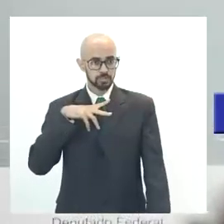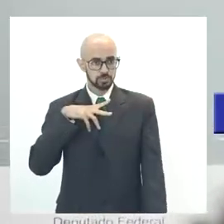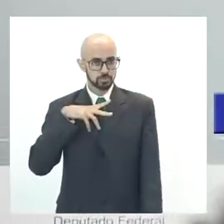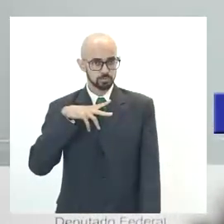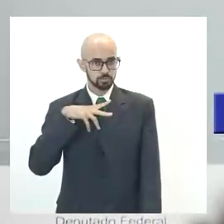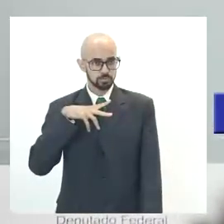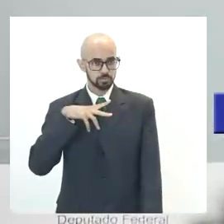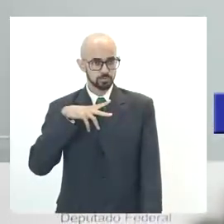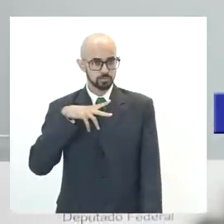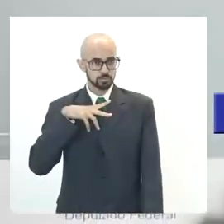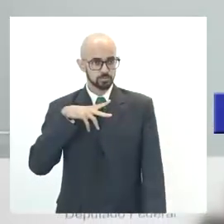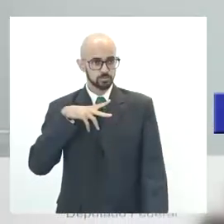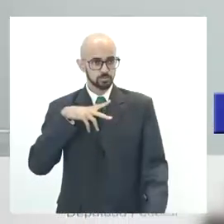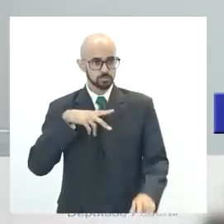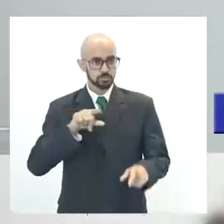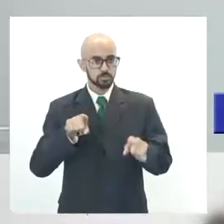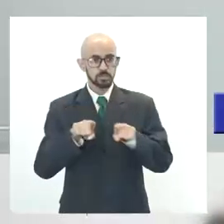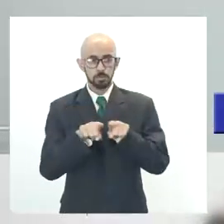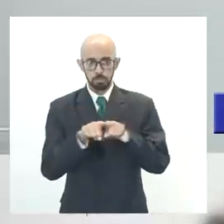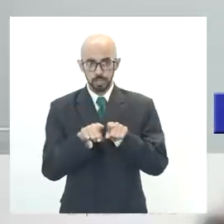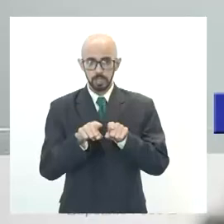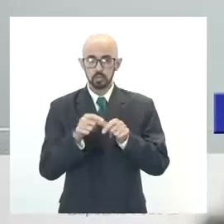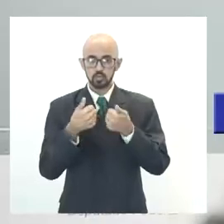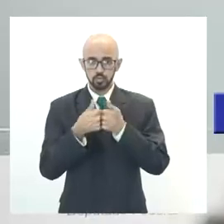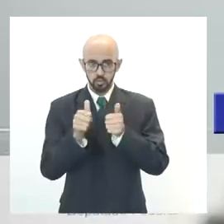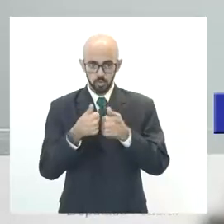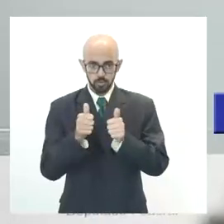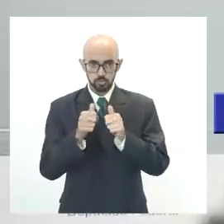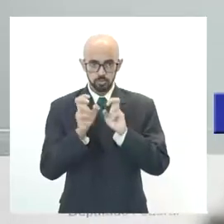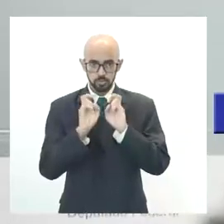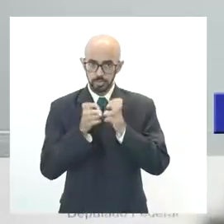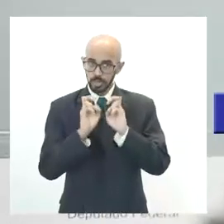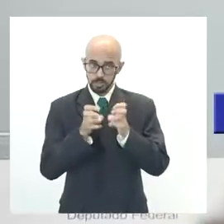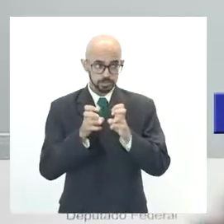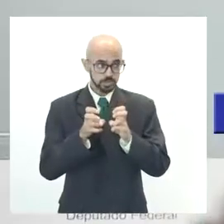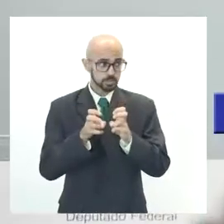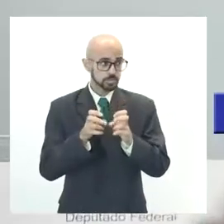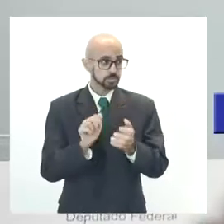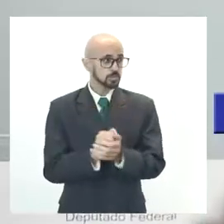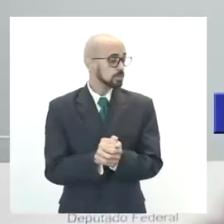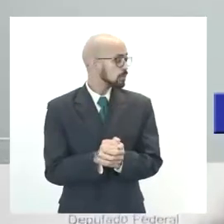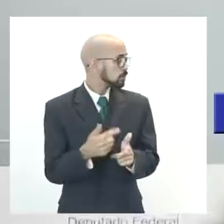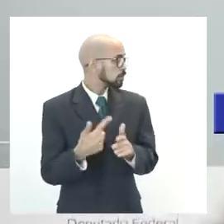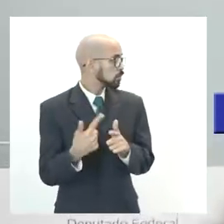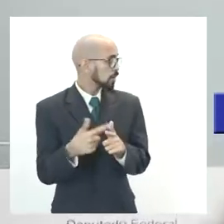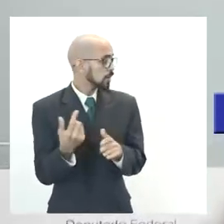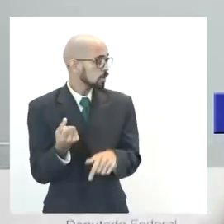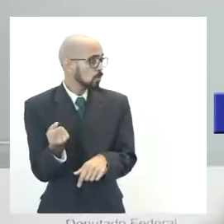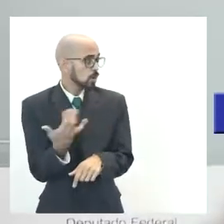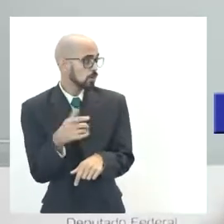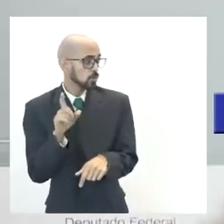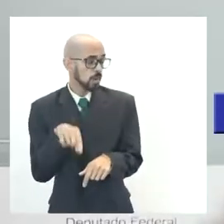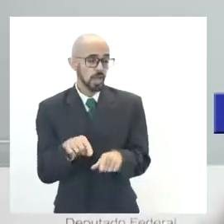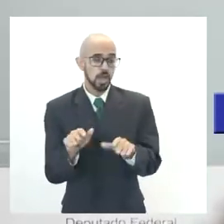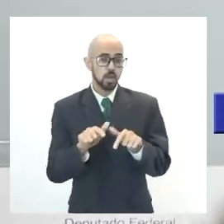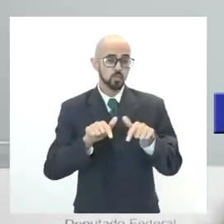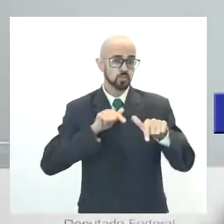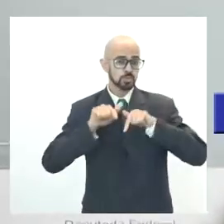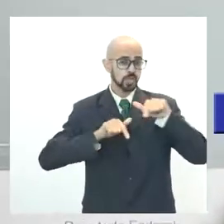e como também nos ônibus os trens É porque quando é um serviço